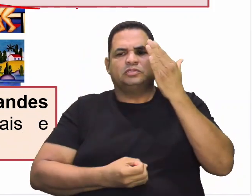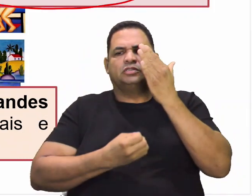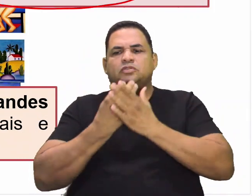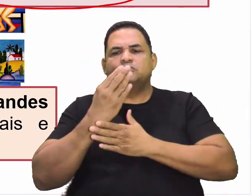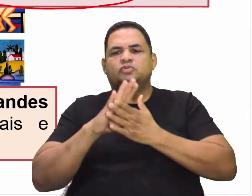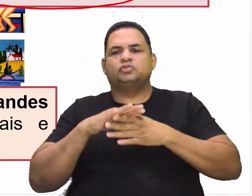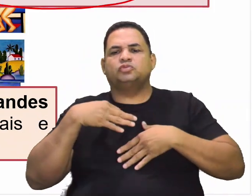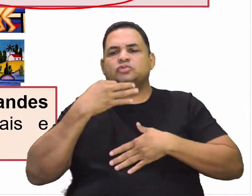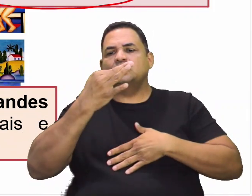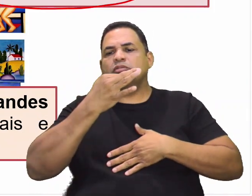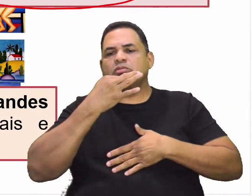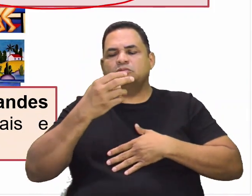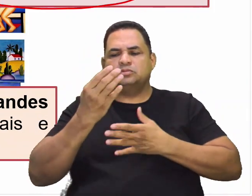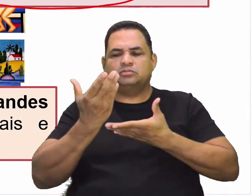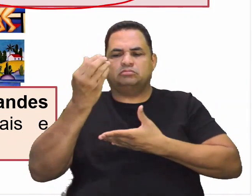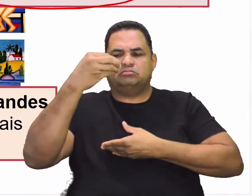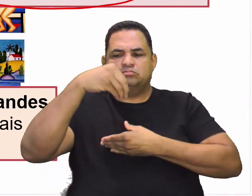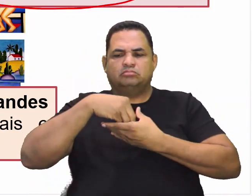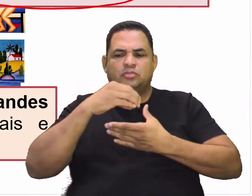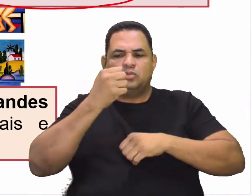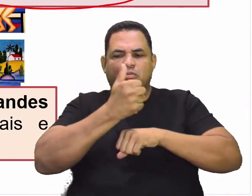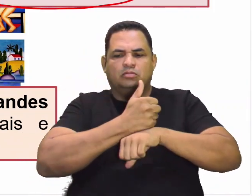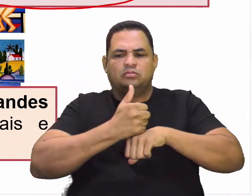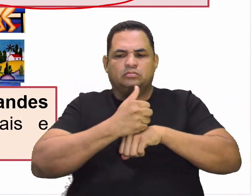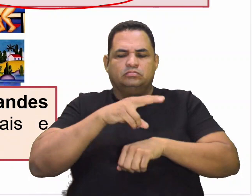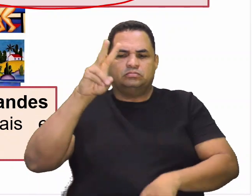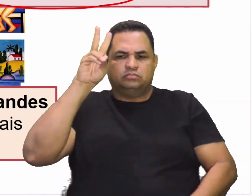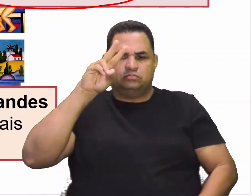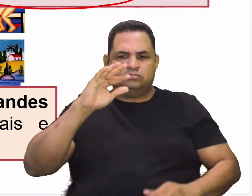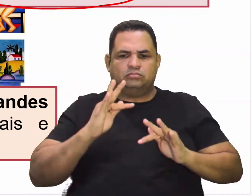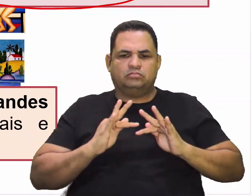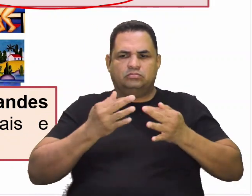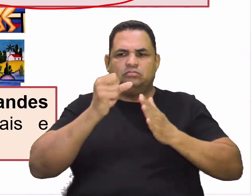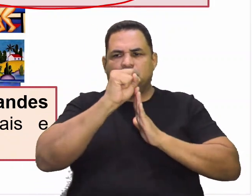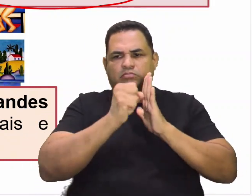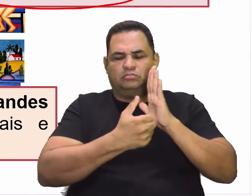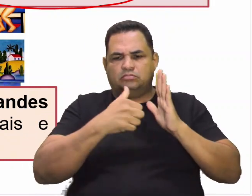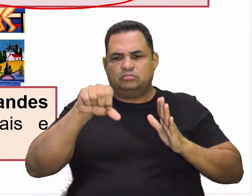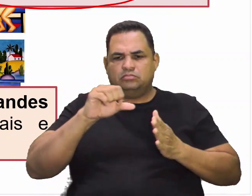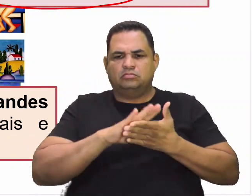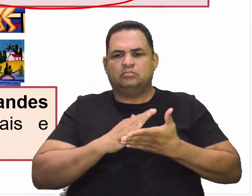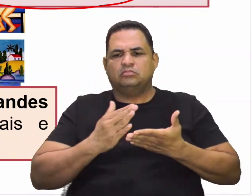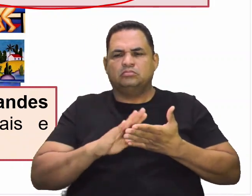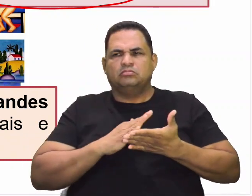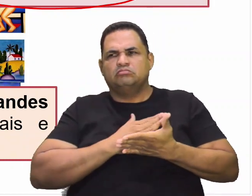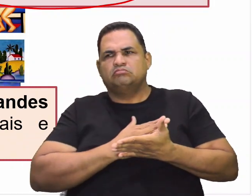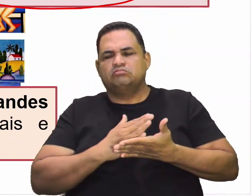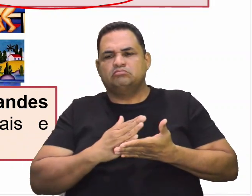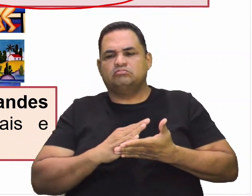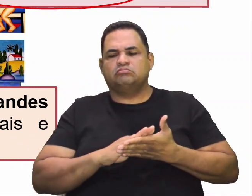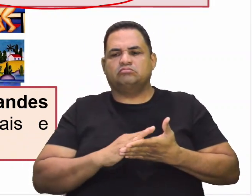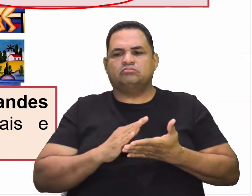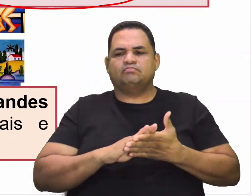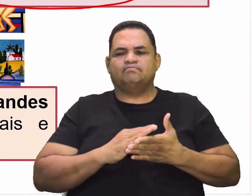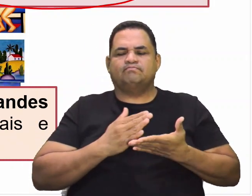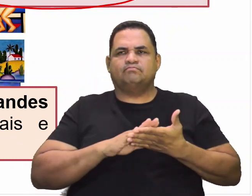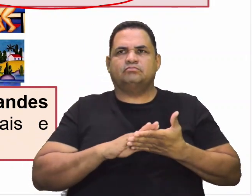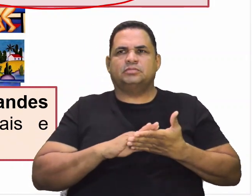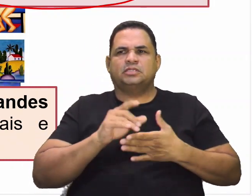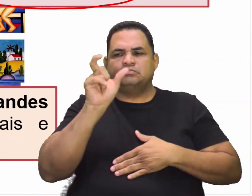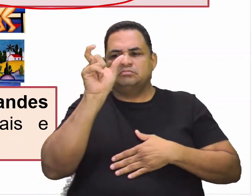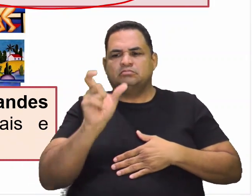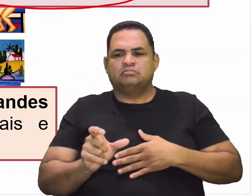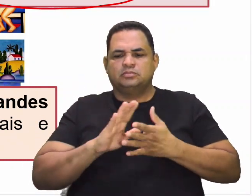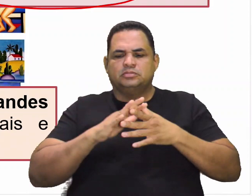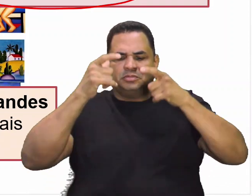no discurso do historiador. Então, no finalzinho ali do século XIX, meados do século XIX, somente os grandes personagens,